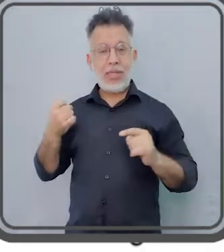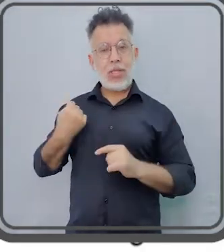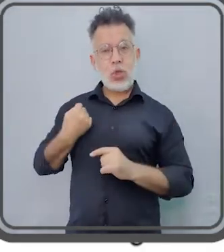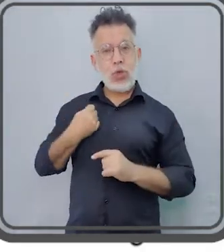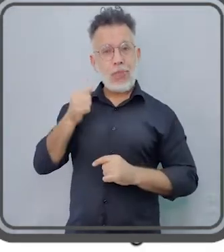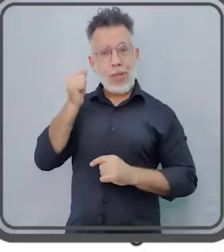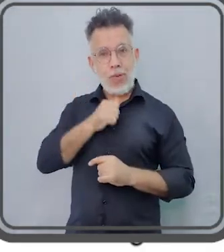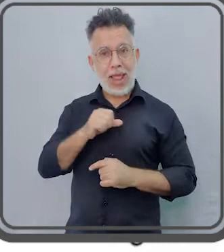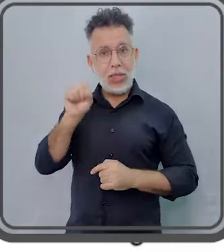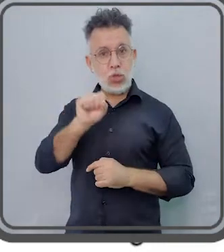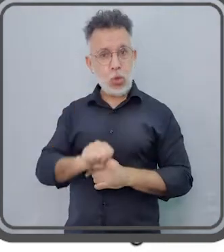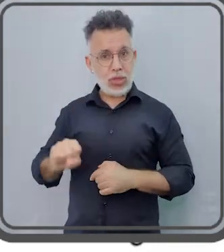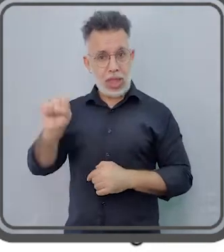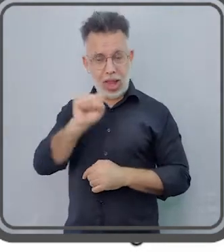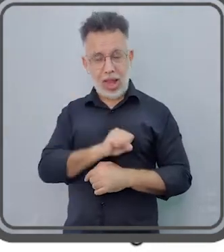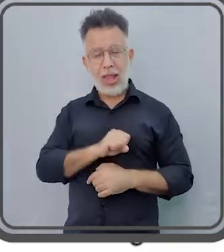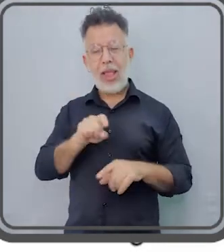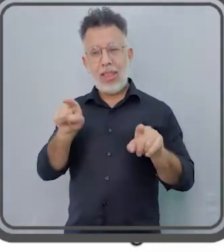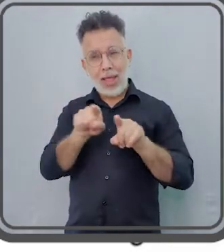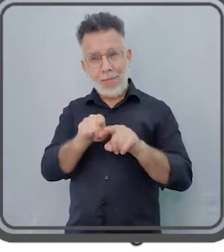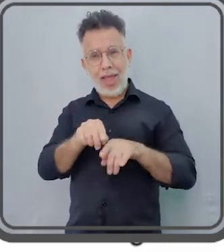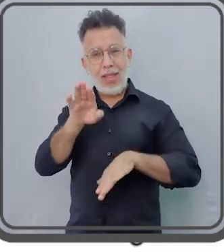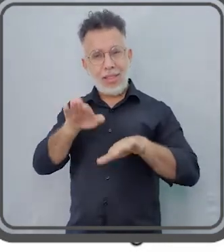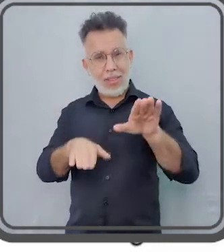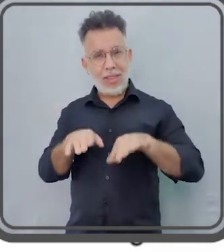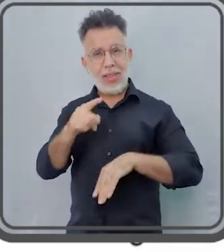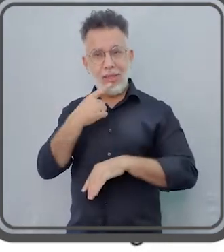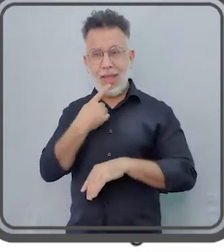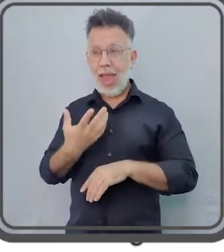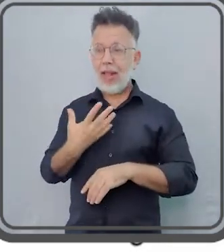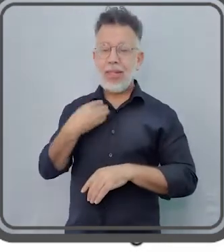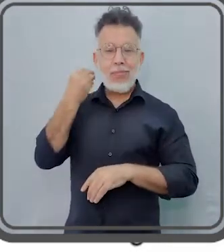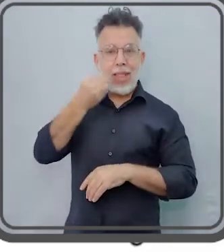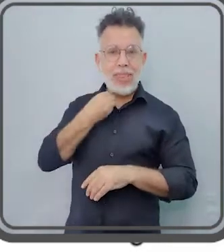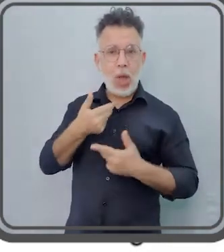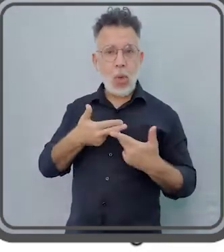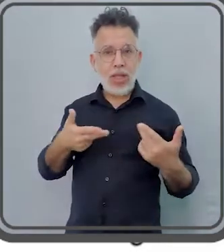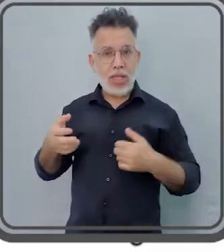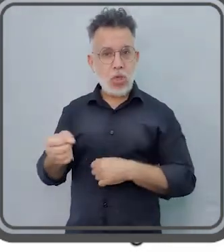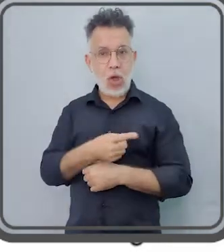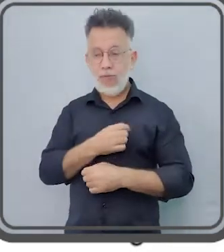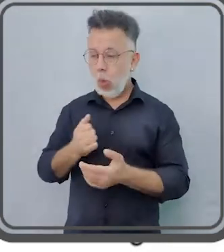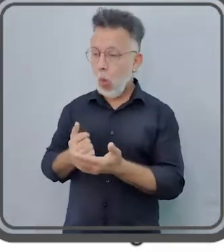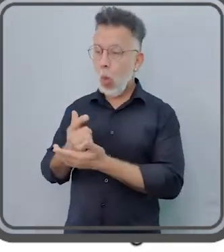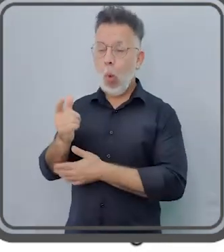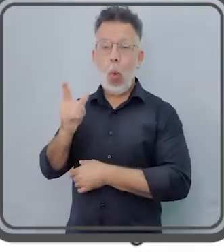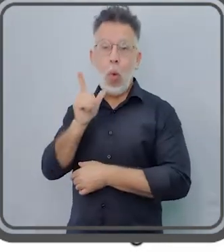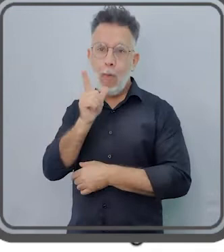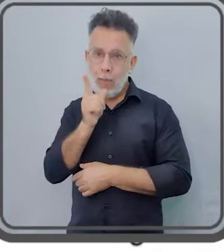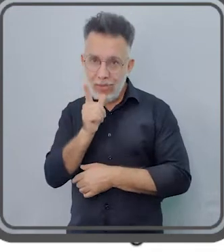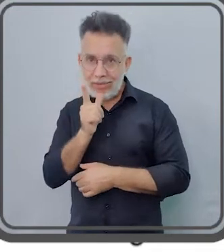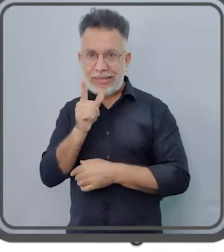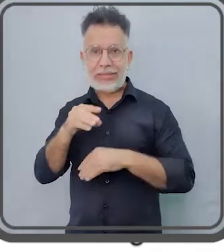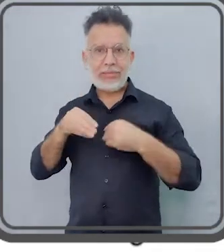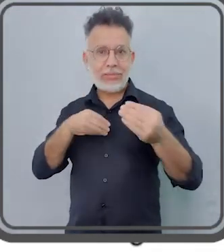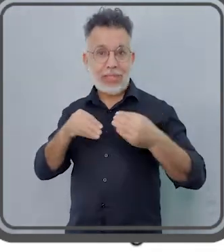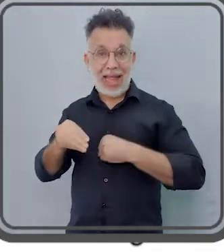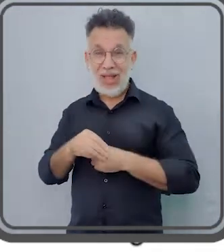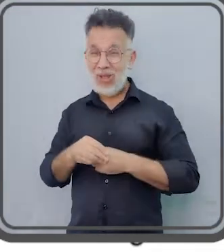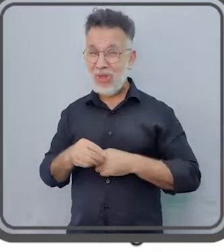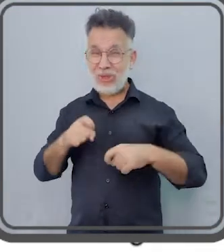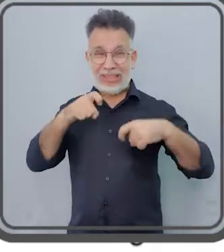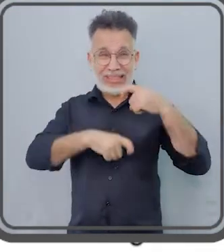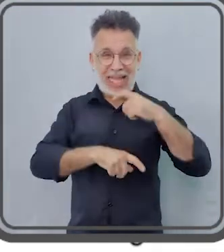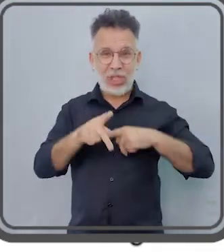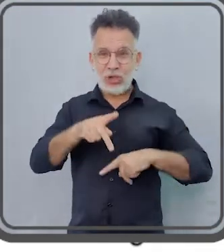na medida que querem experimentar coisas novas, compram vibradores, os sex shops venderam absurdamente durante a pandemia. Está